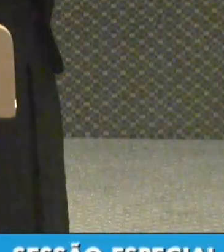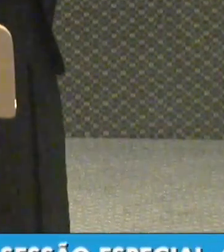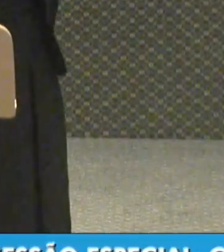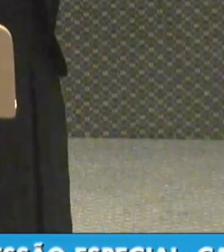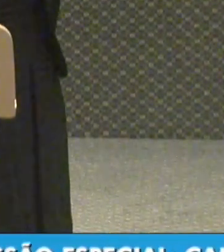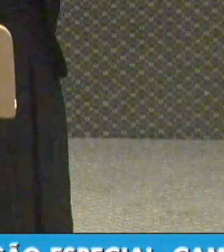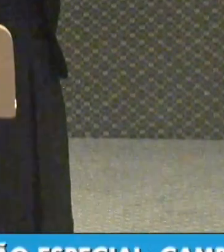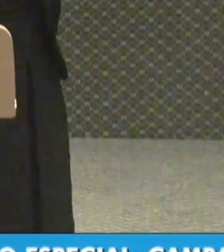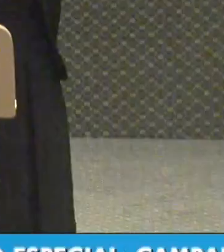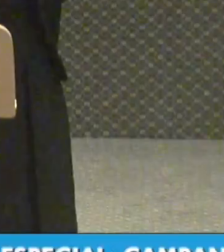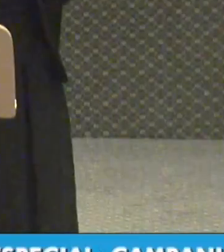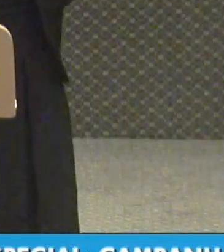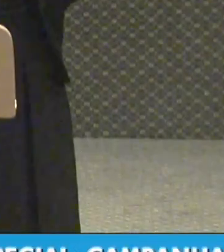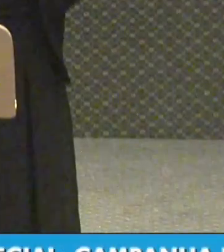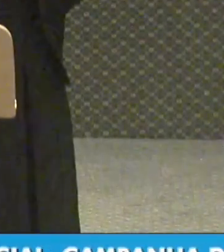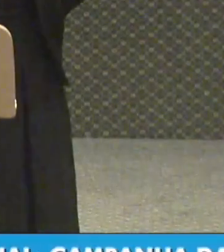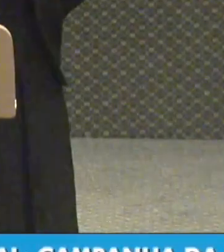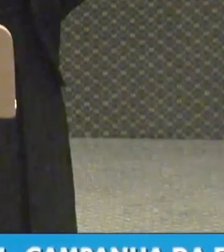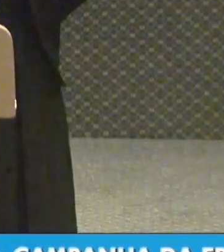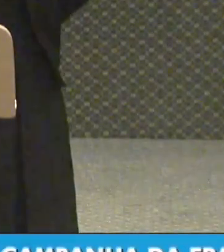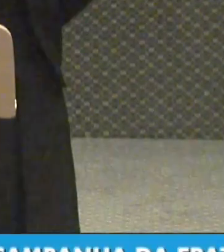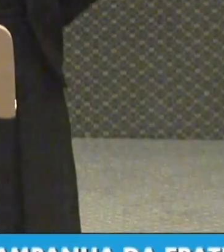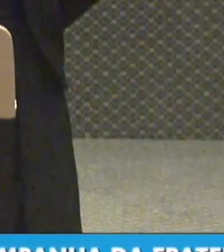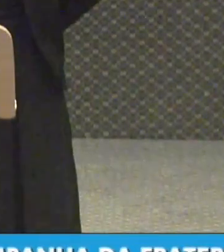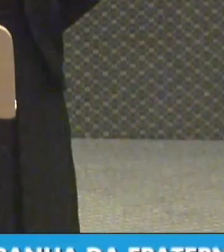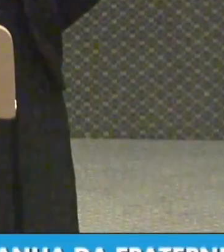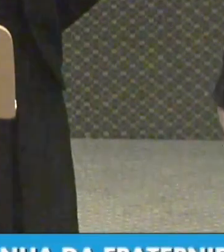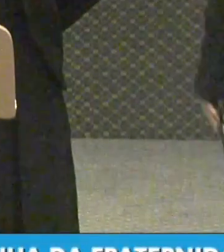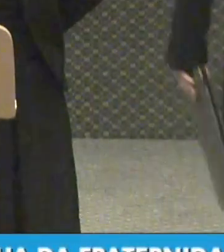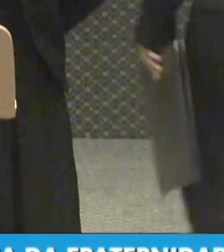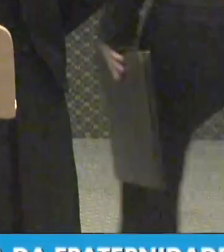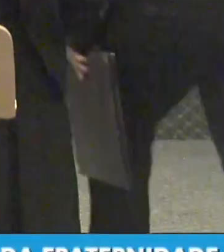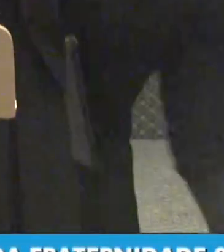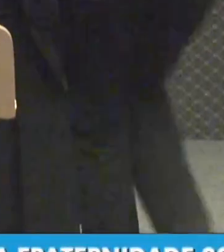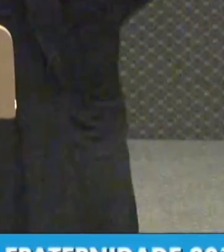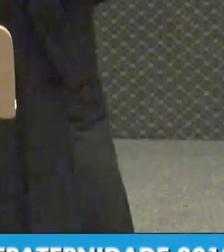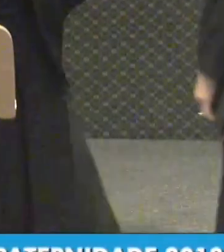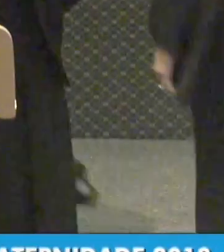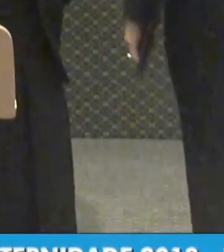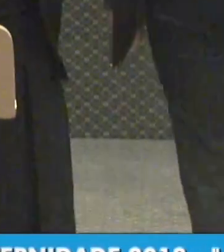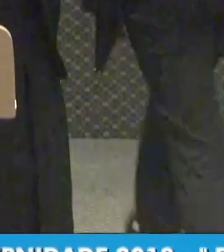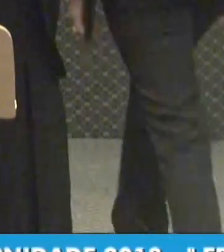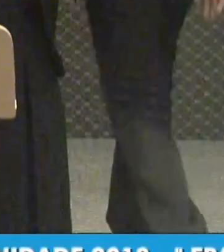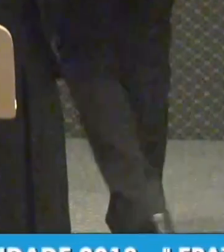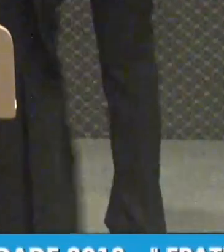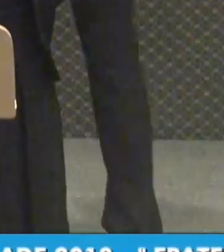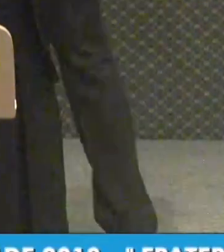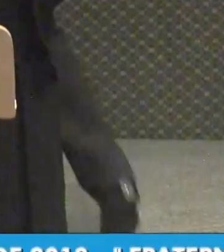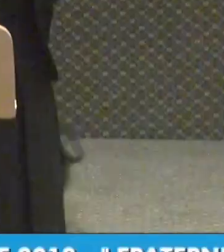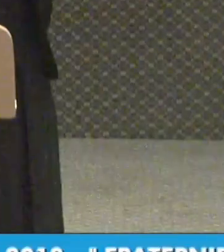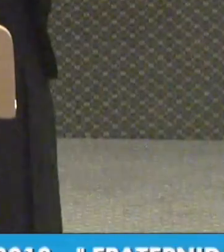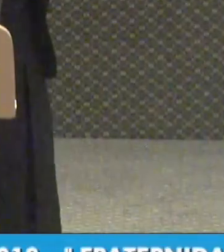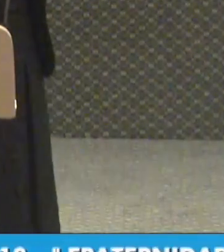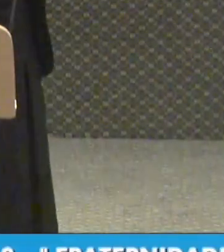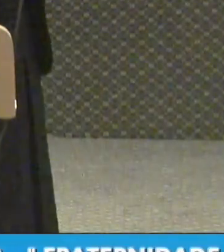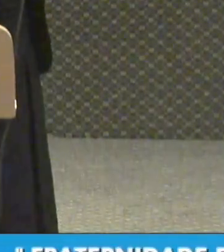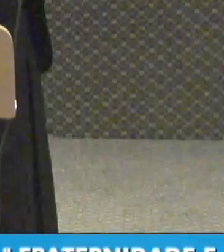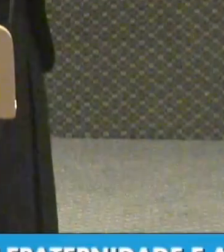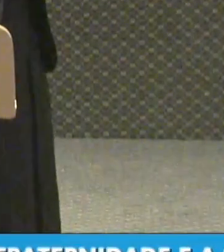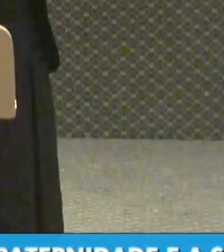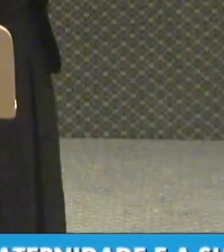fazei-me instrumento de vossa paz. Onde